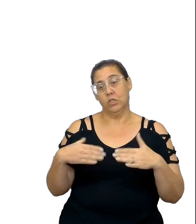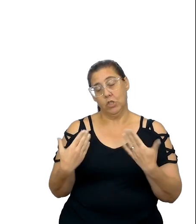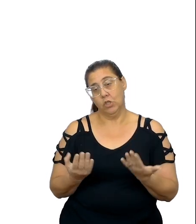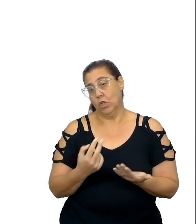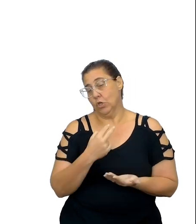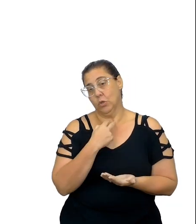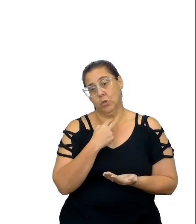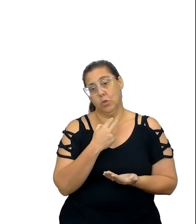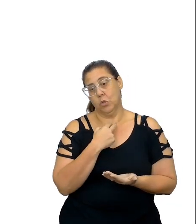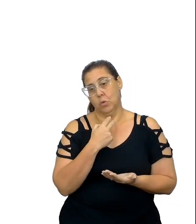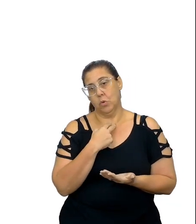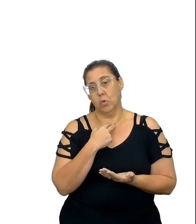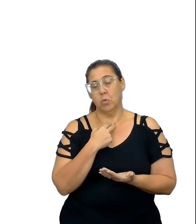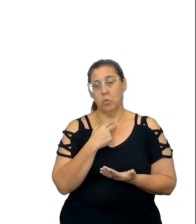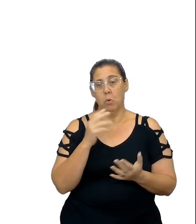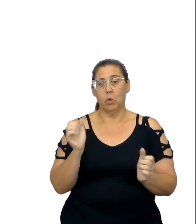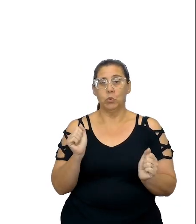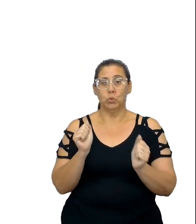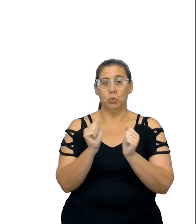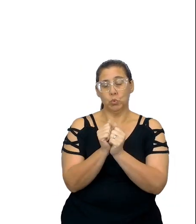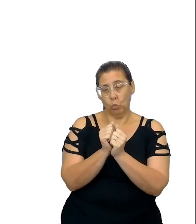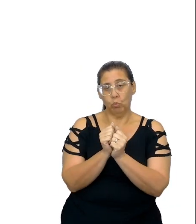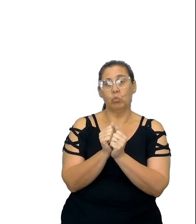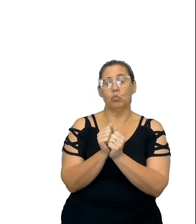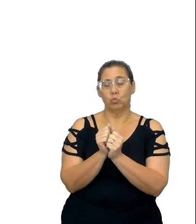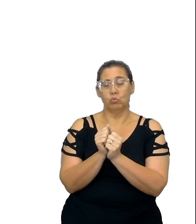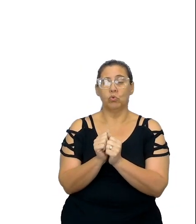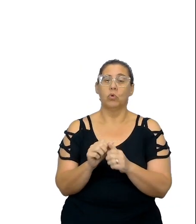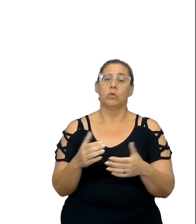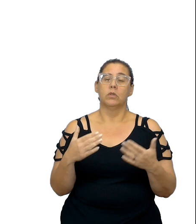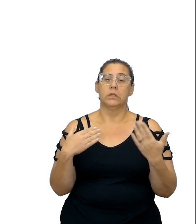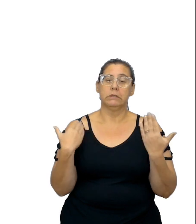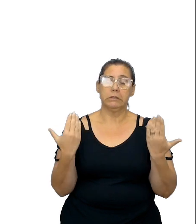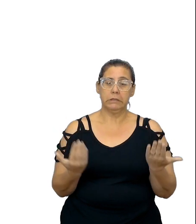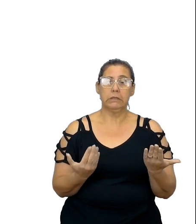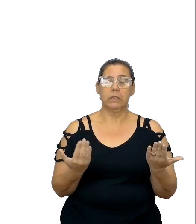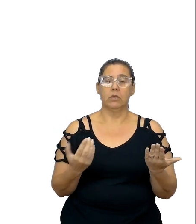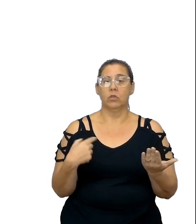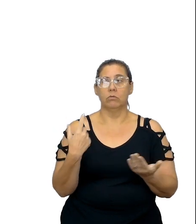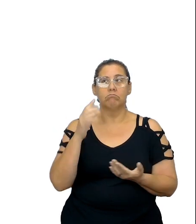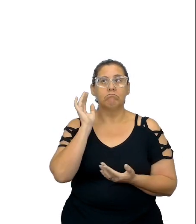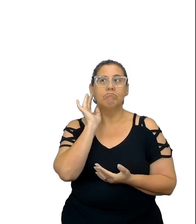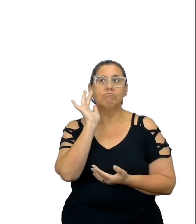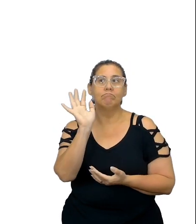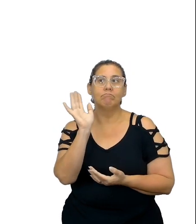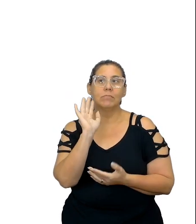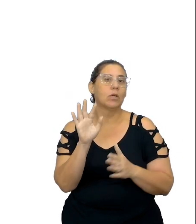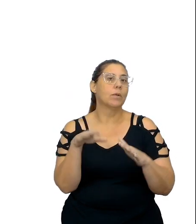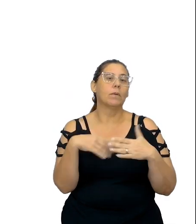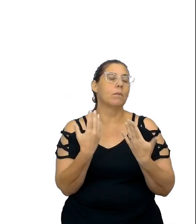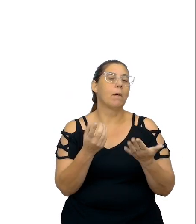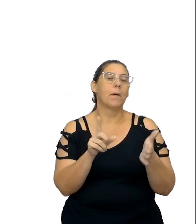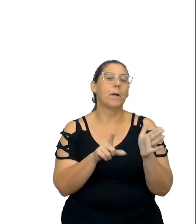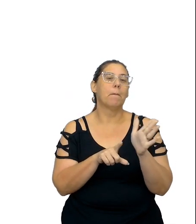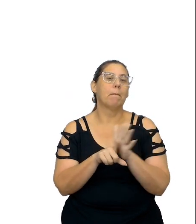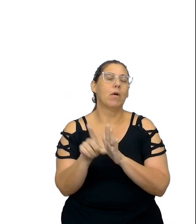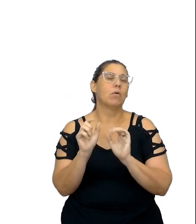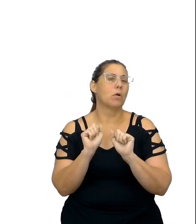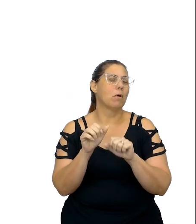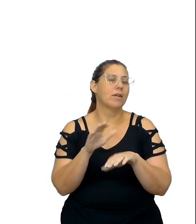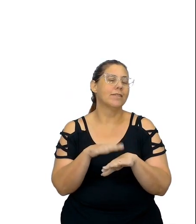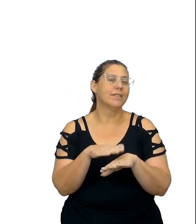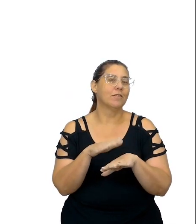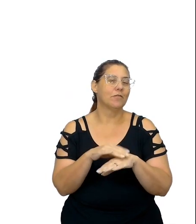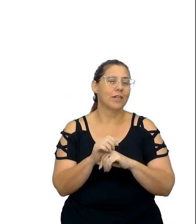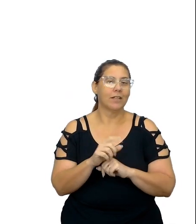estar sincronamente falando com vocês, nós estamos, então, aqui imaginando qual seria a pergunta que pode ser